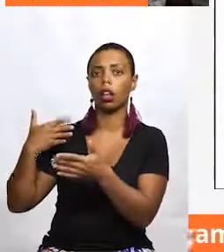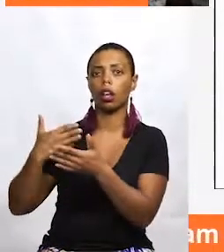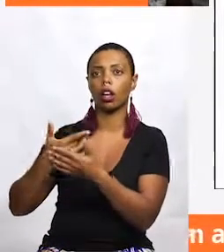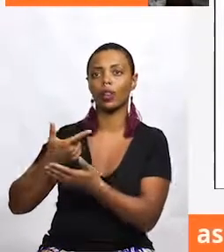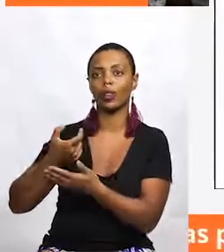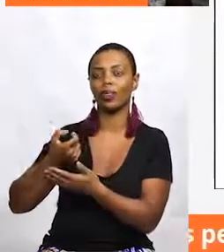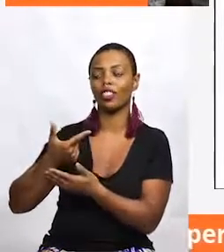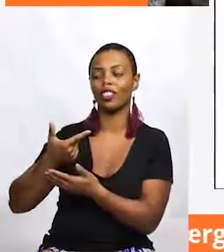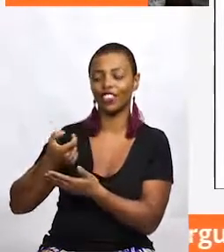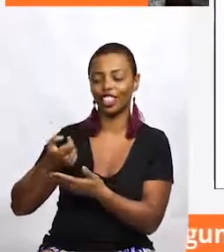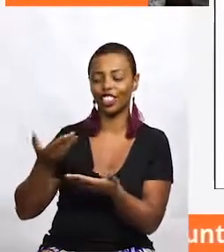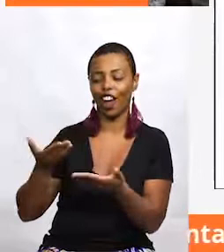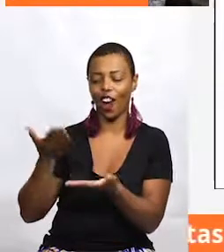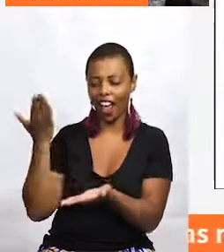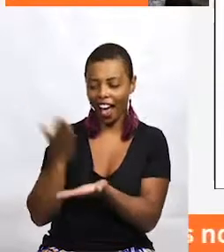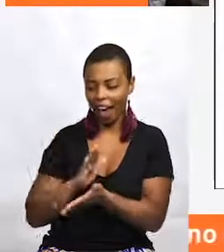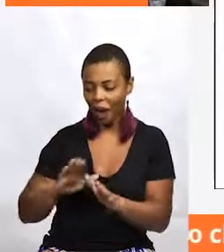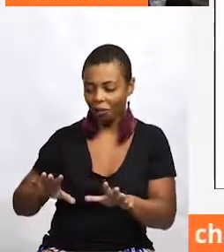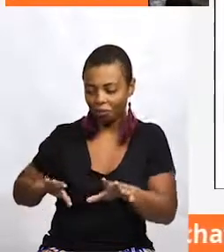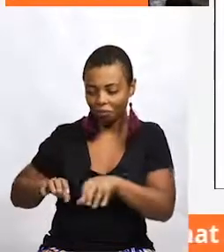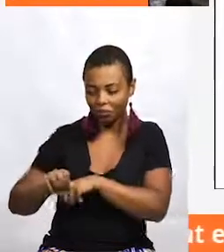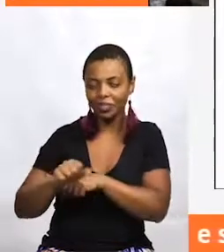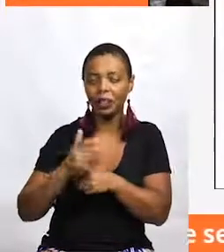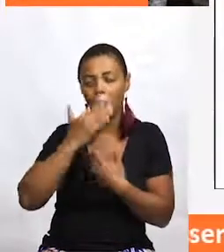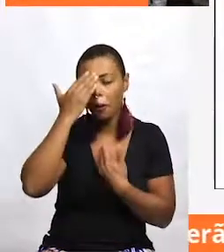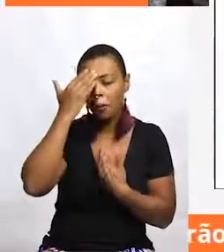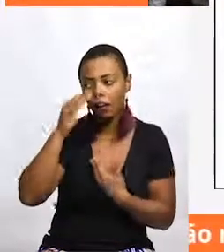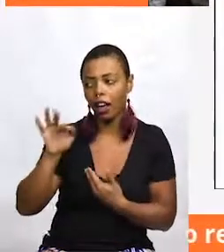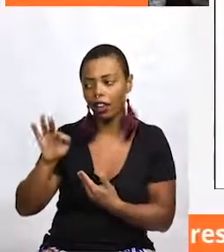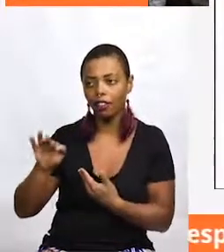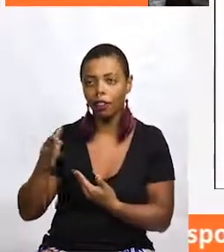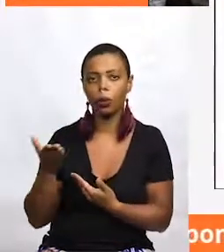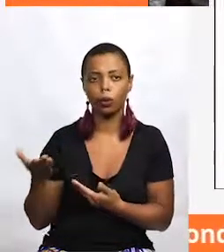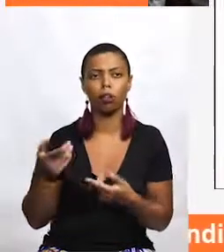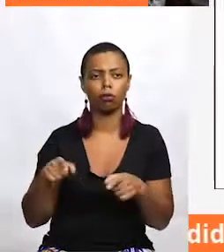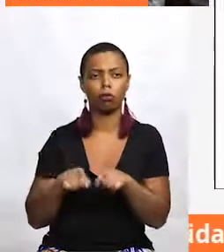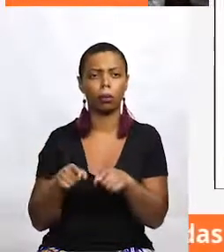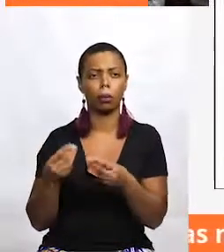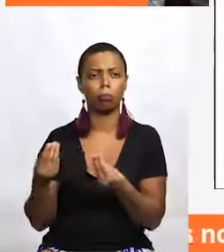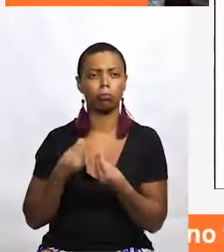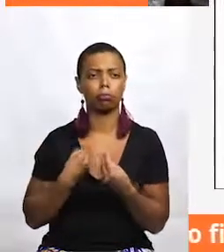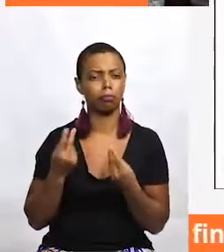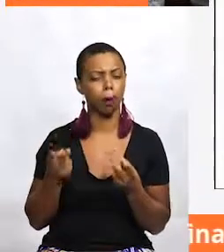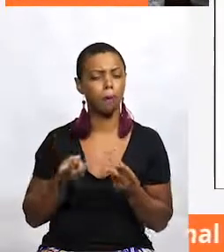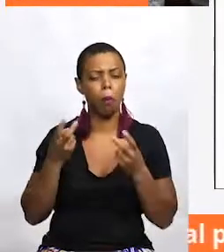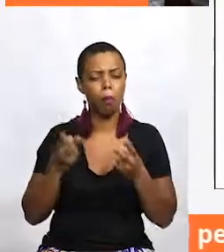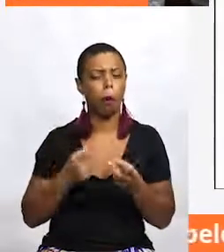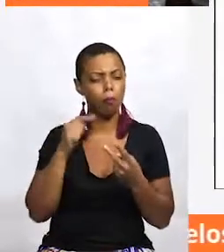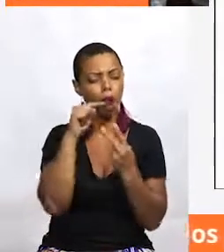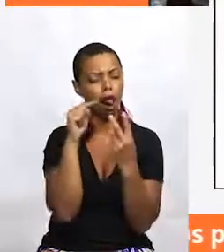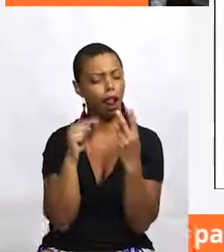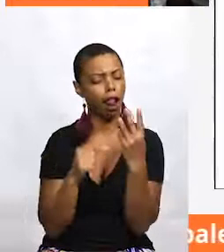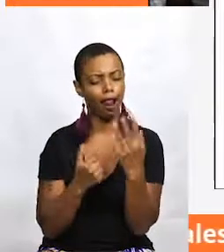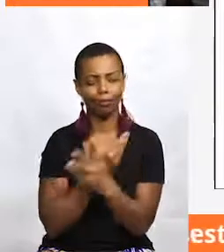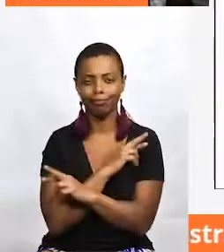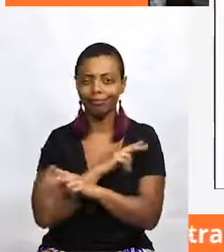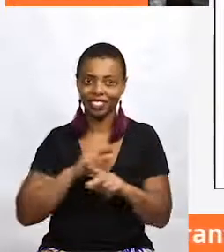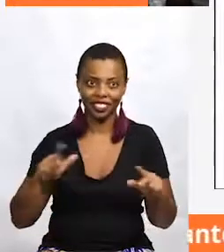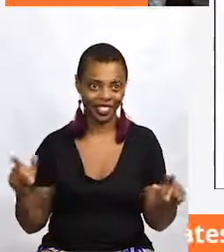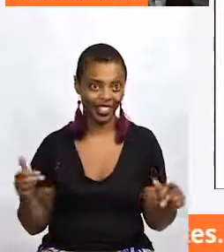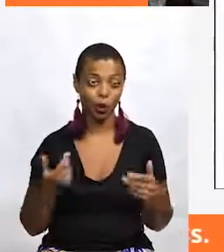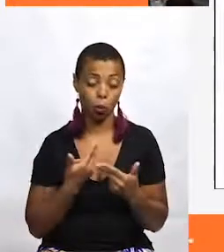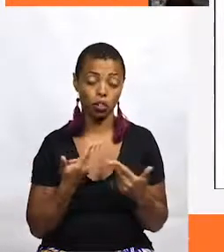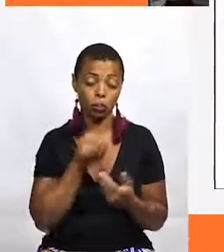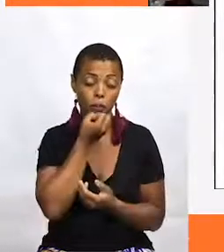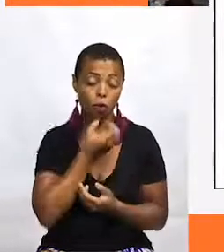eu também sou muito grato à instituição, porque eu tive muitos ganhos, né, das mais diversas formas,